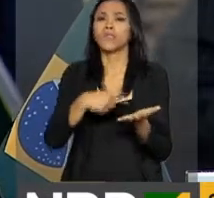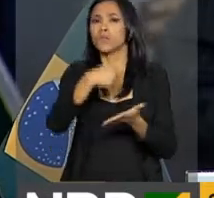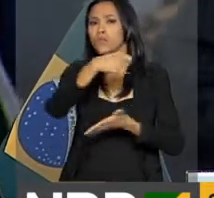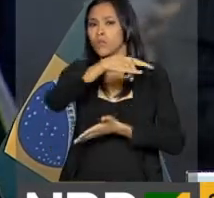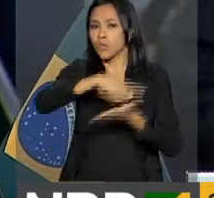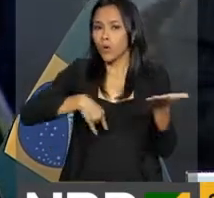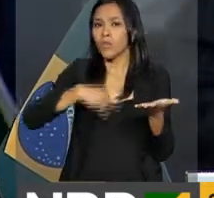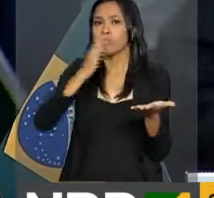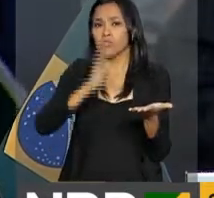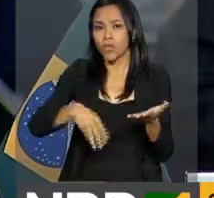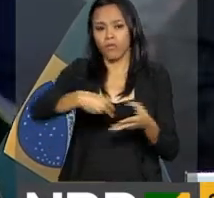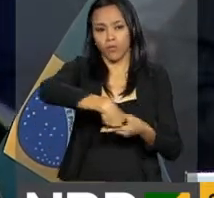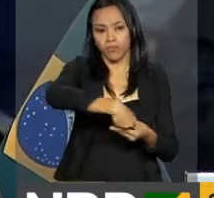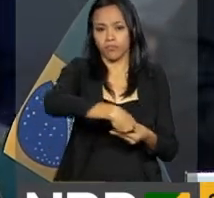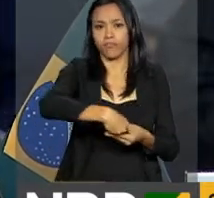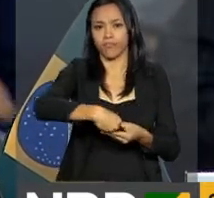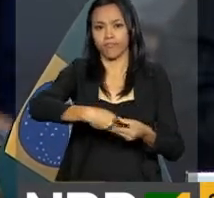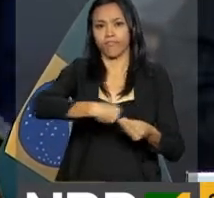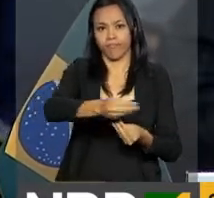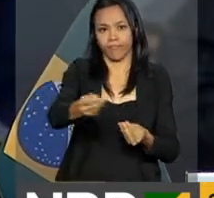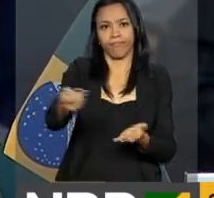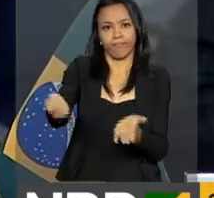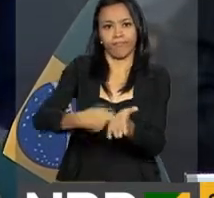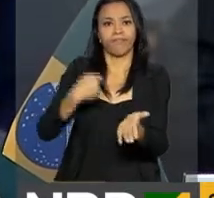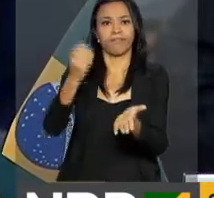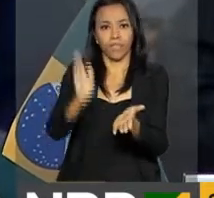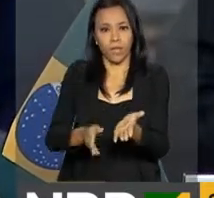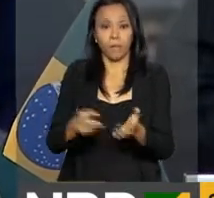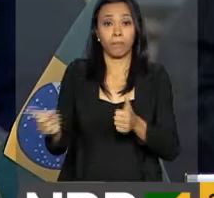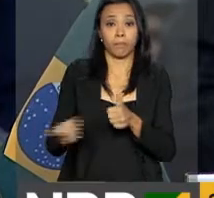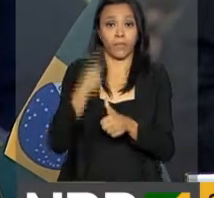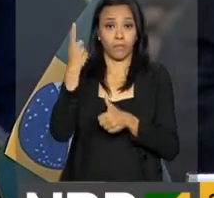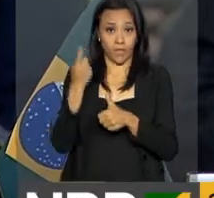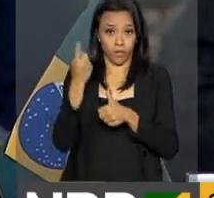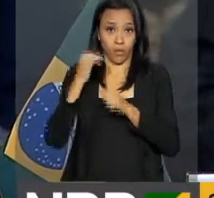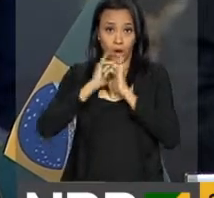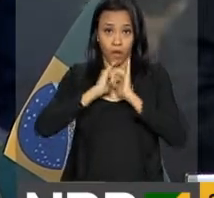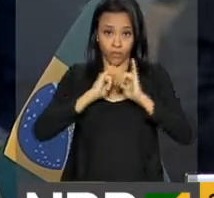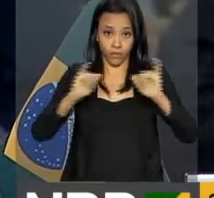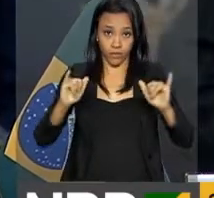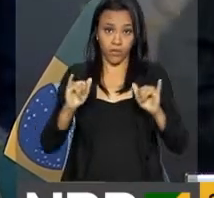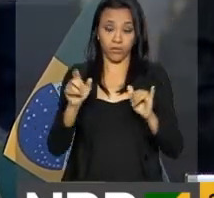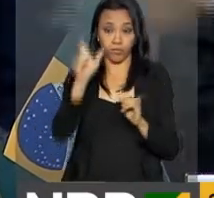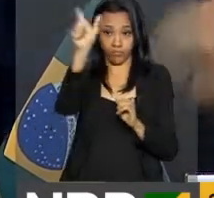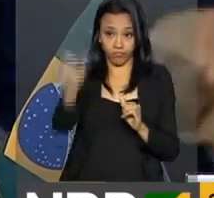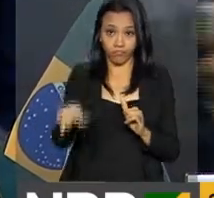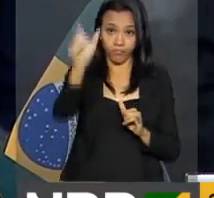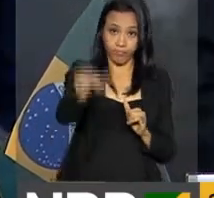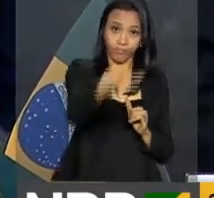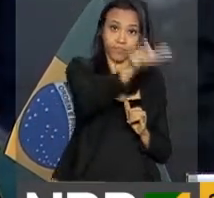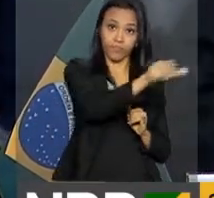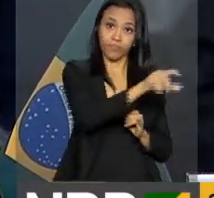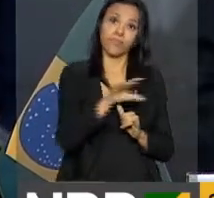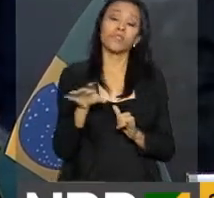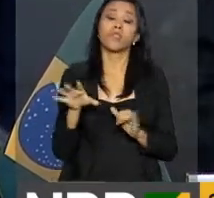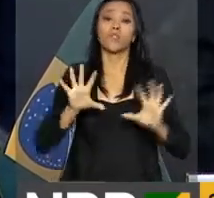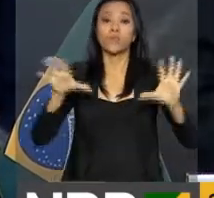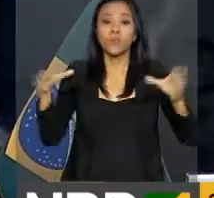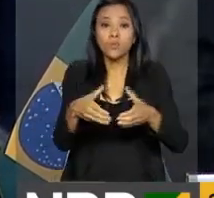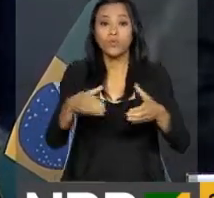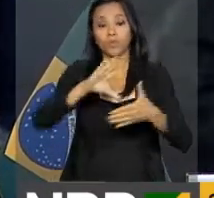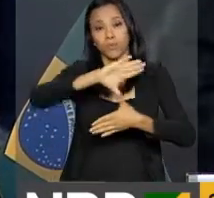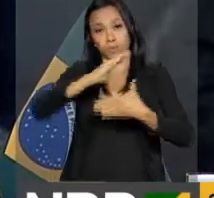foram circulados para aprovação. Primeiro, um comunicado conjunto dos chefes de Estado do Mercosul.